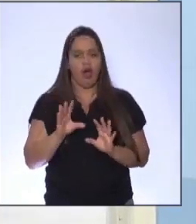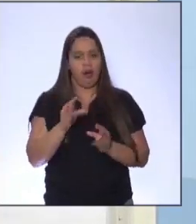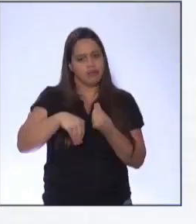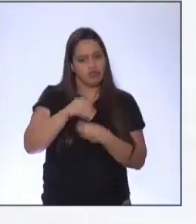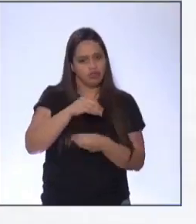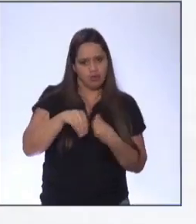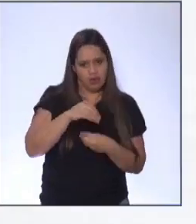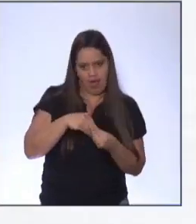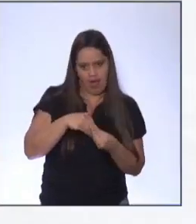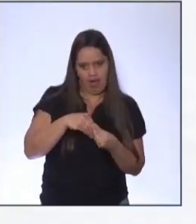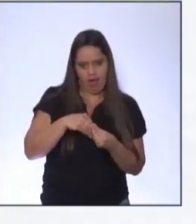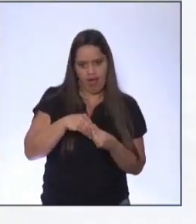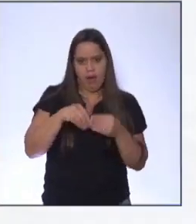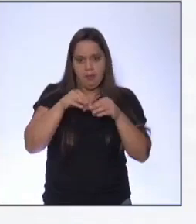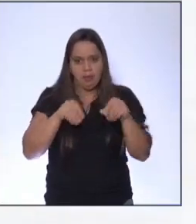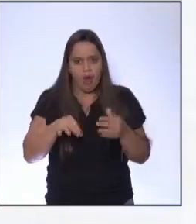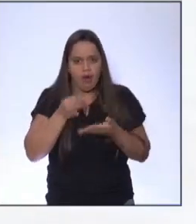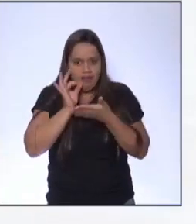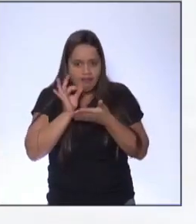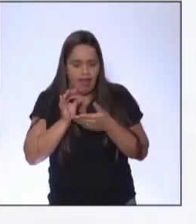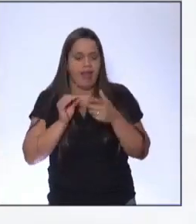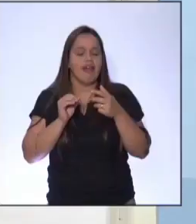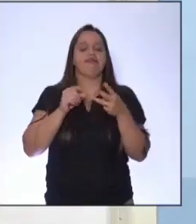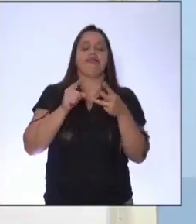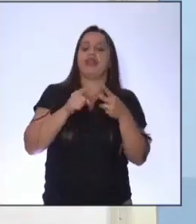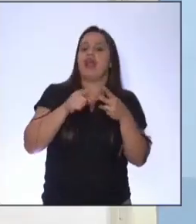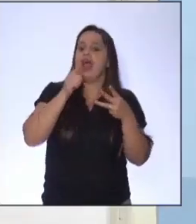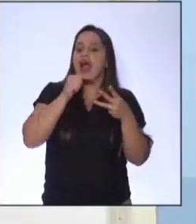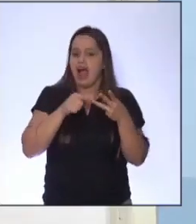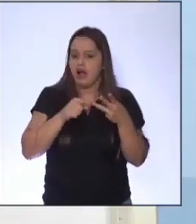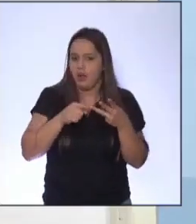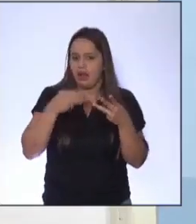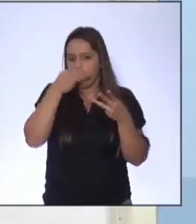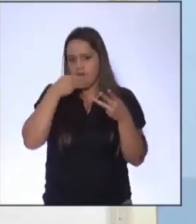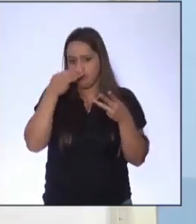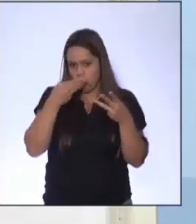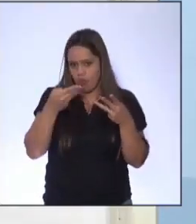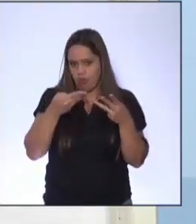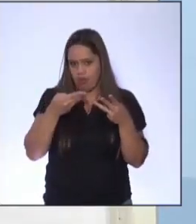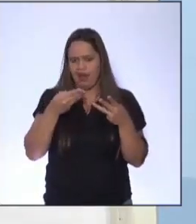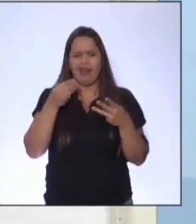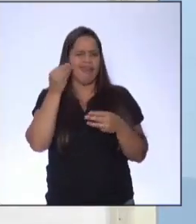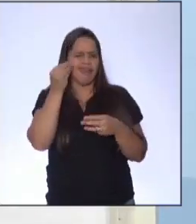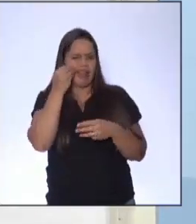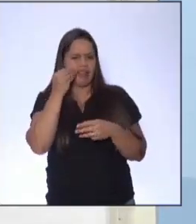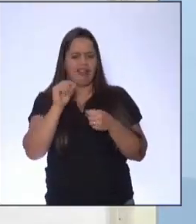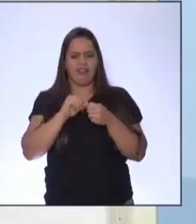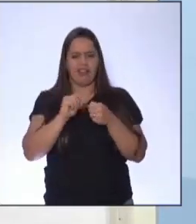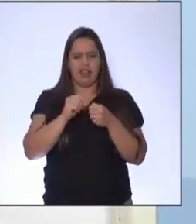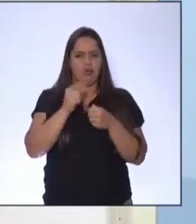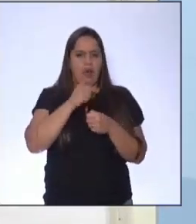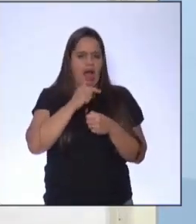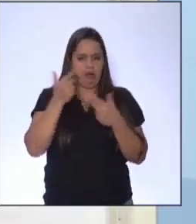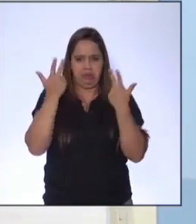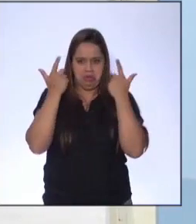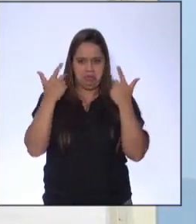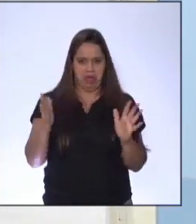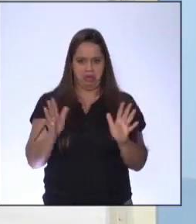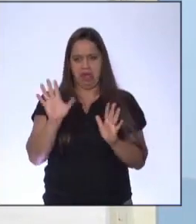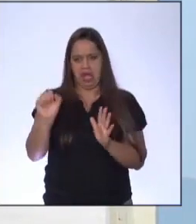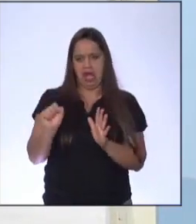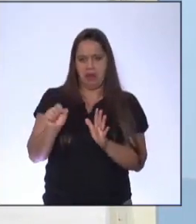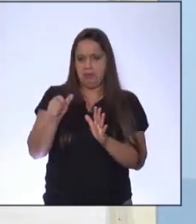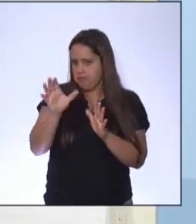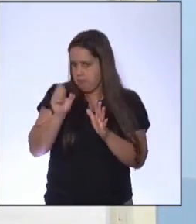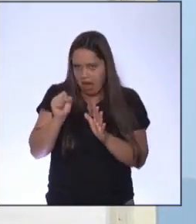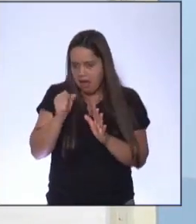café, água e o açúcar, vocês vão tentar fazer isso com a água comum. E faz uma experiência, depois vocês vão contar para a gente